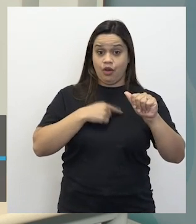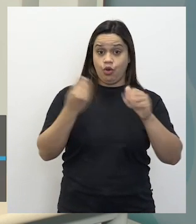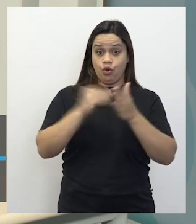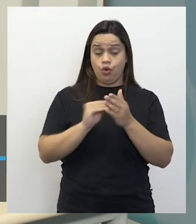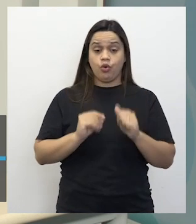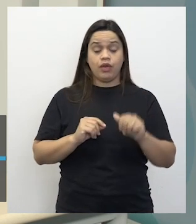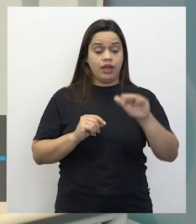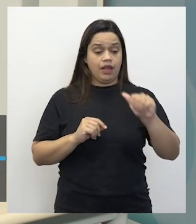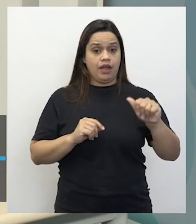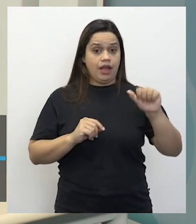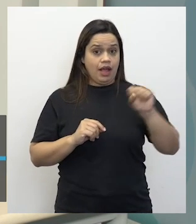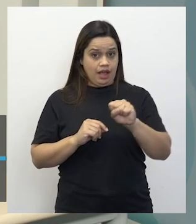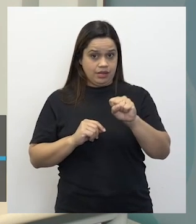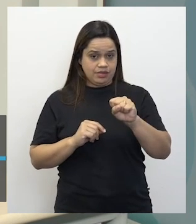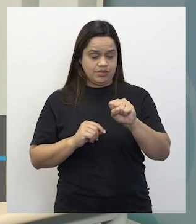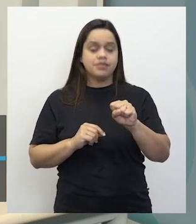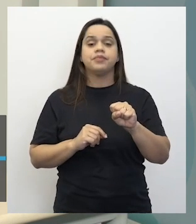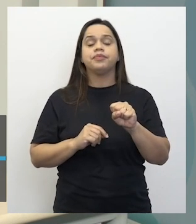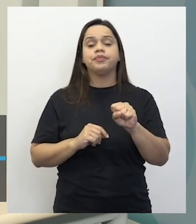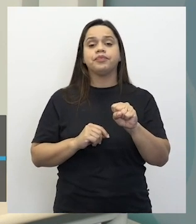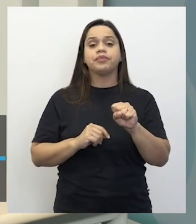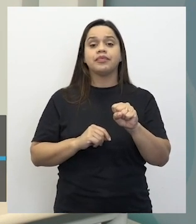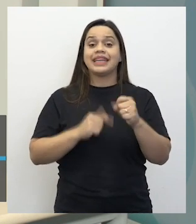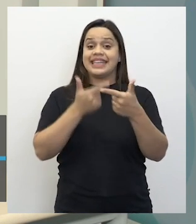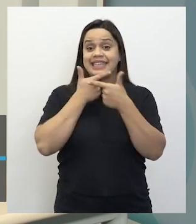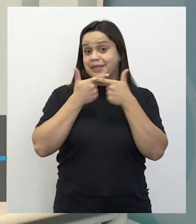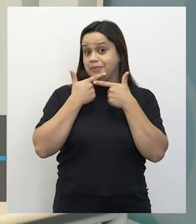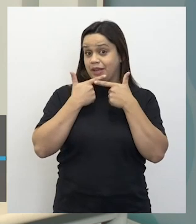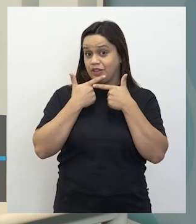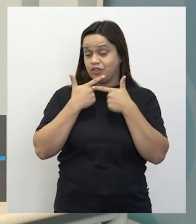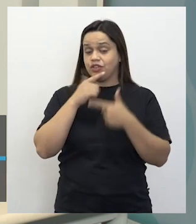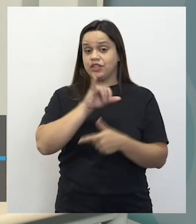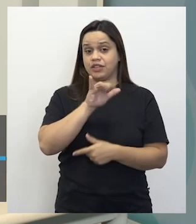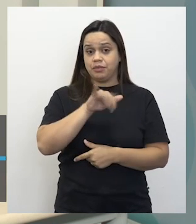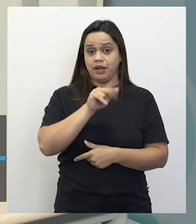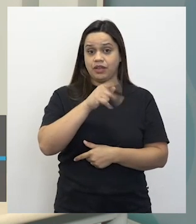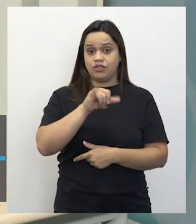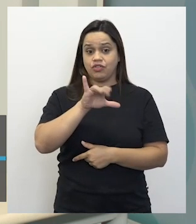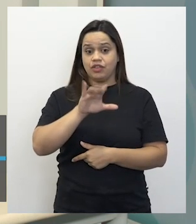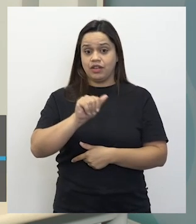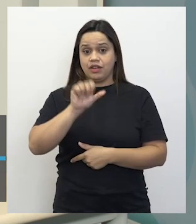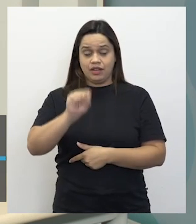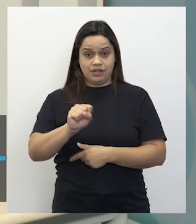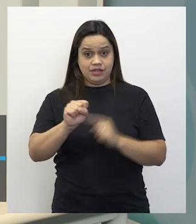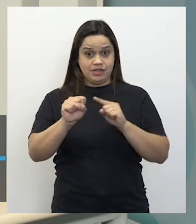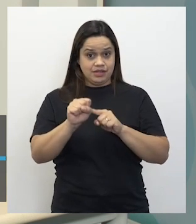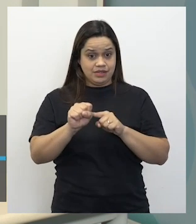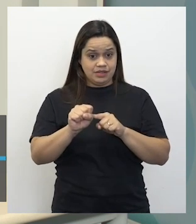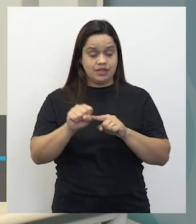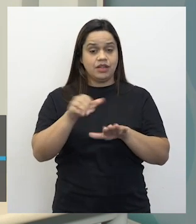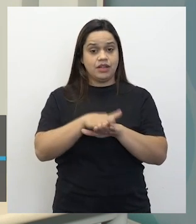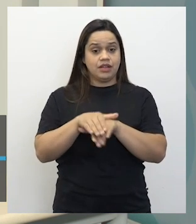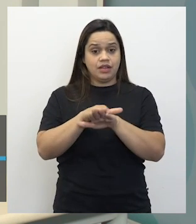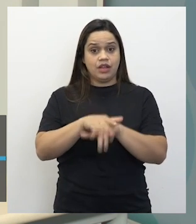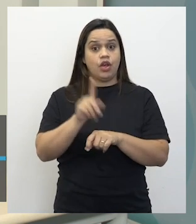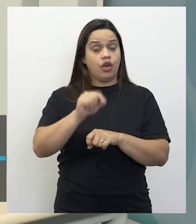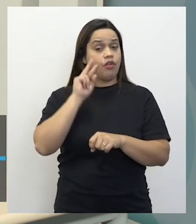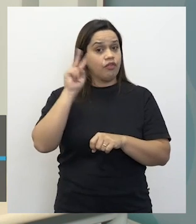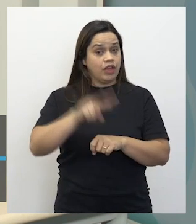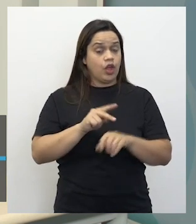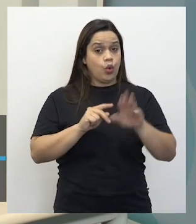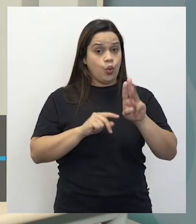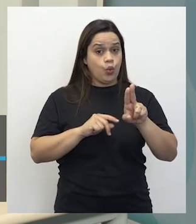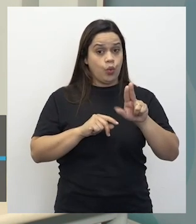uma para as. Né? As. Gente, olha lá, umas. Ó, o